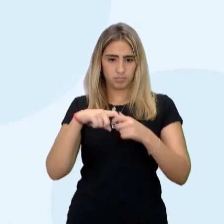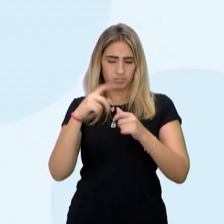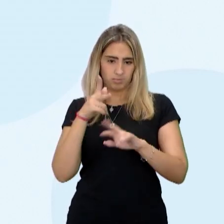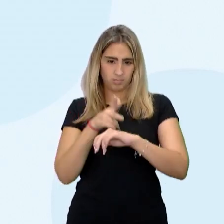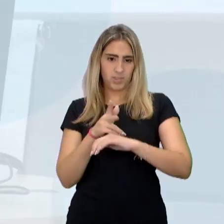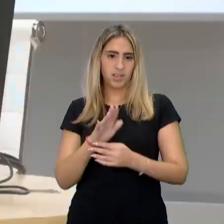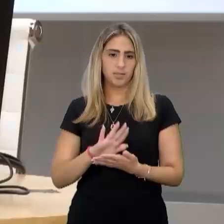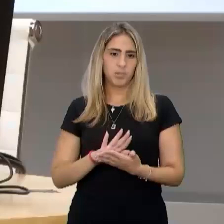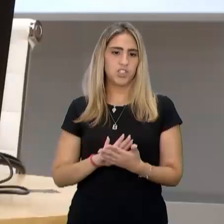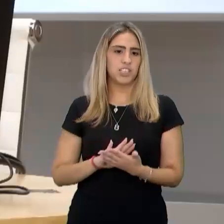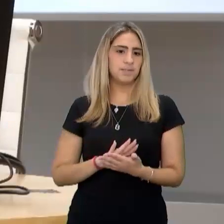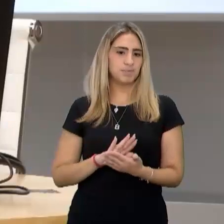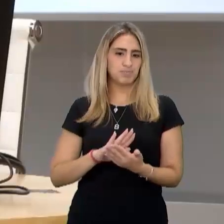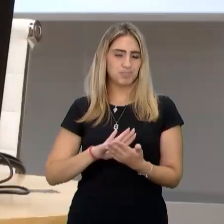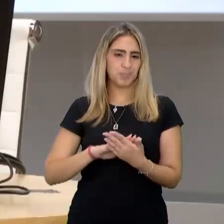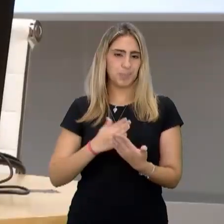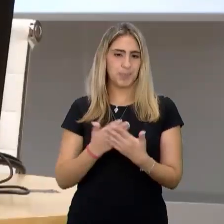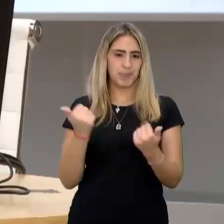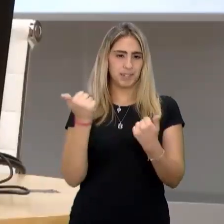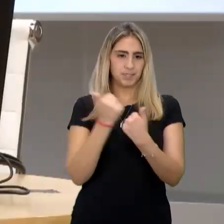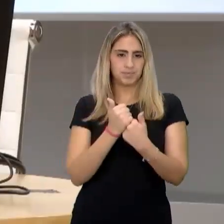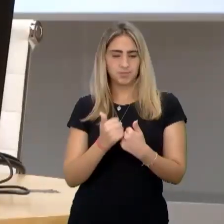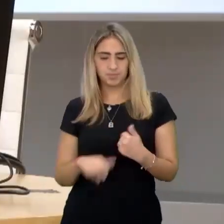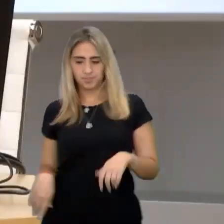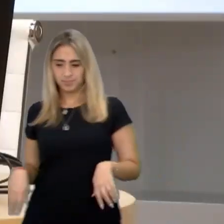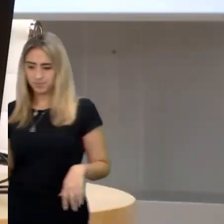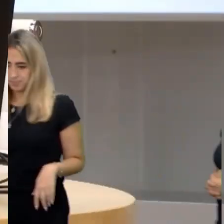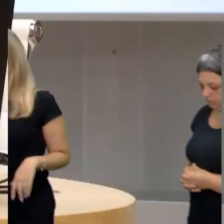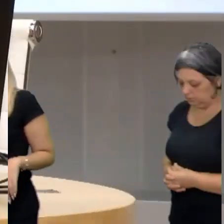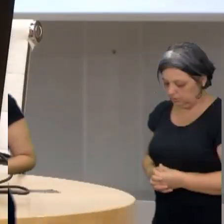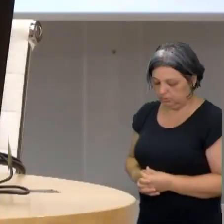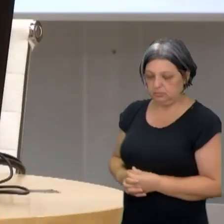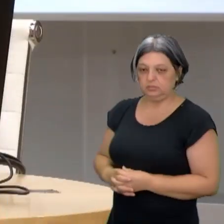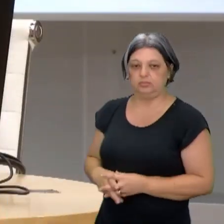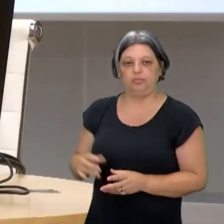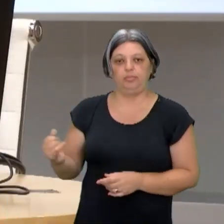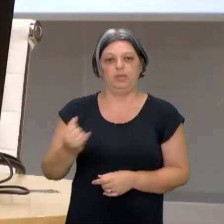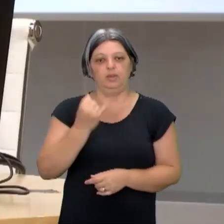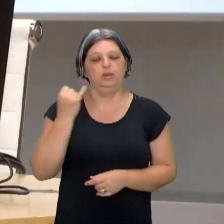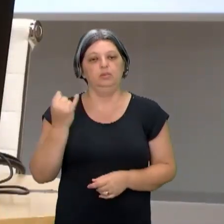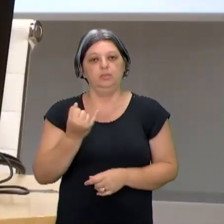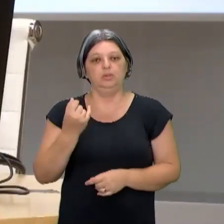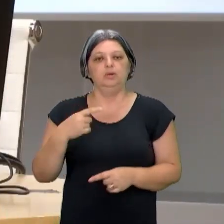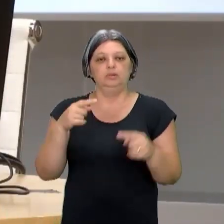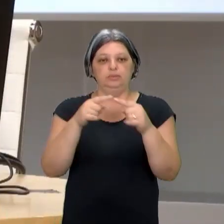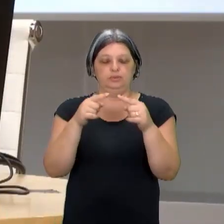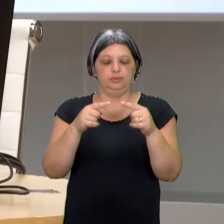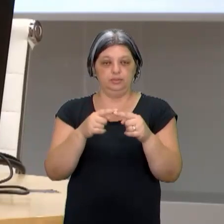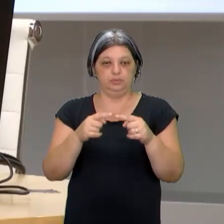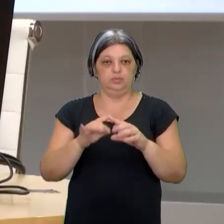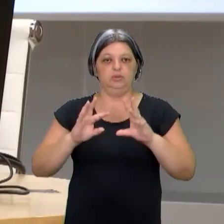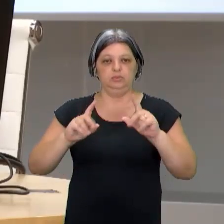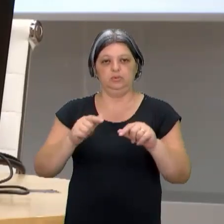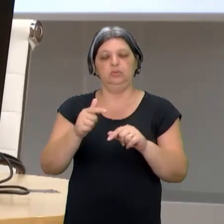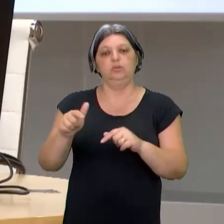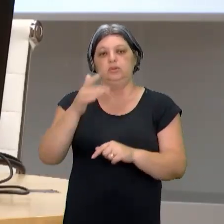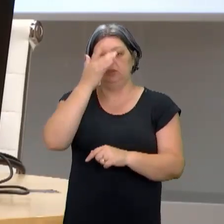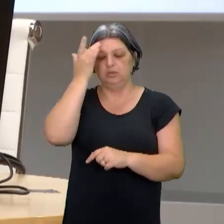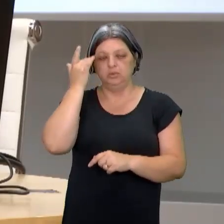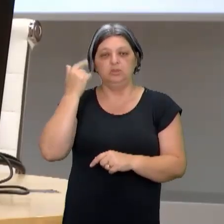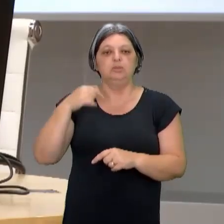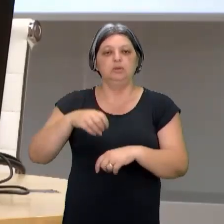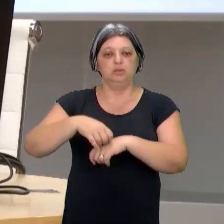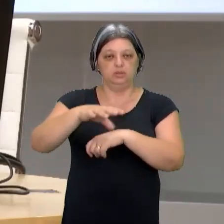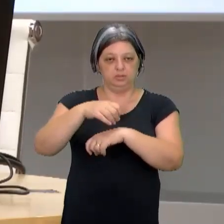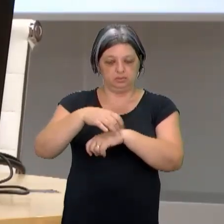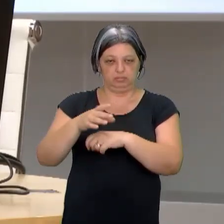Como eu falei para vocês, ela é importante que seja socializada com todo mundo. Então, a gente sugere duas opções, né? Que vocês